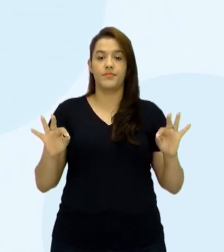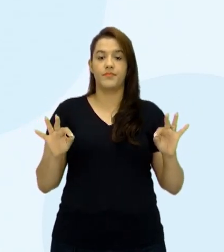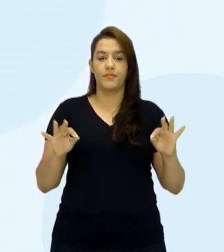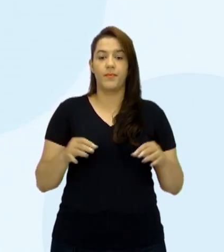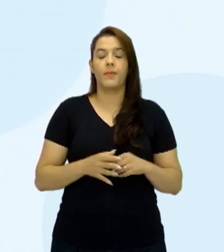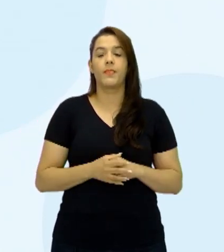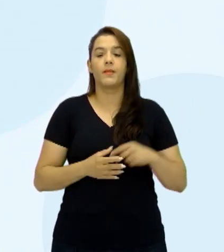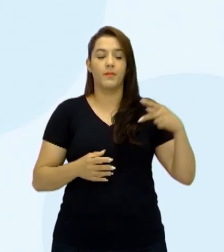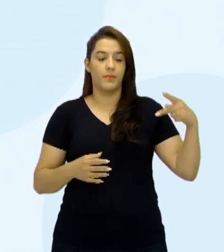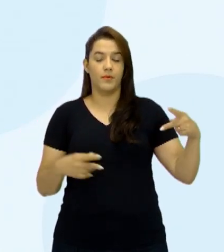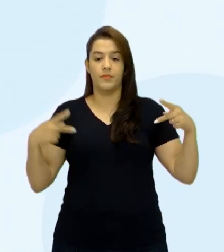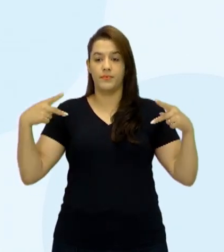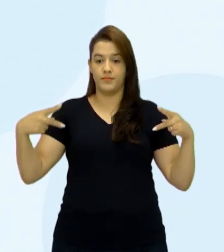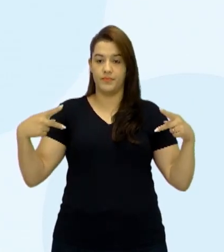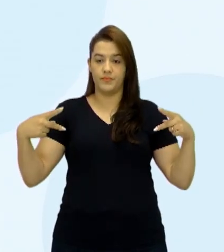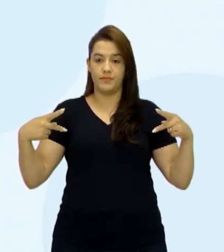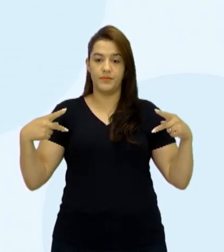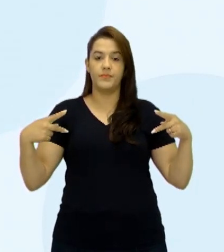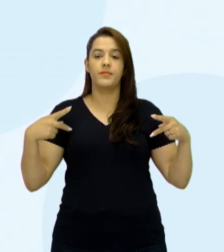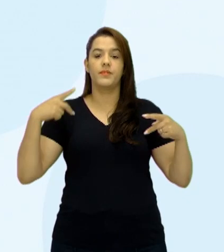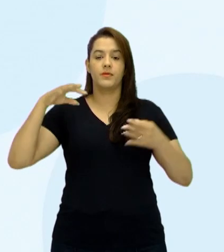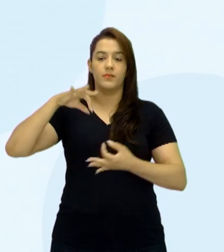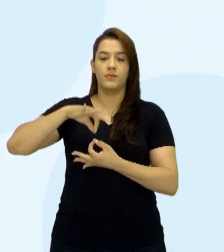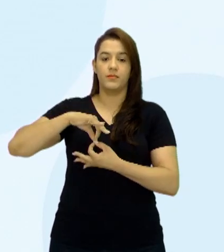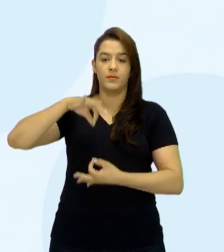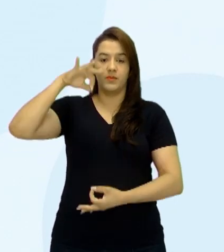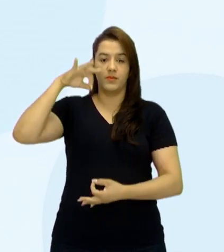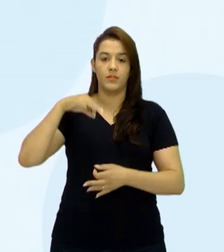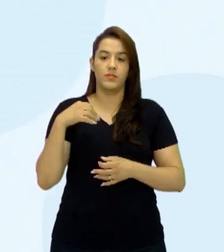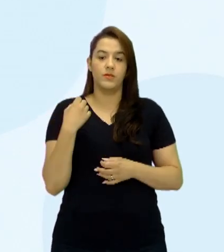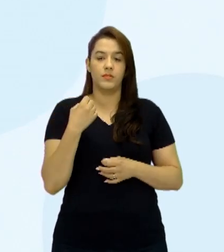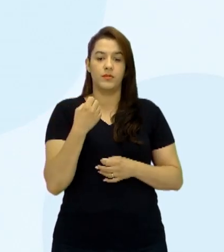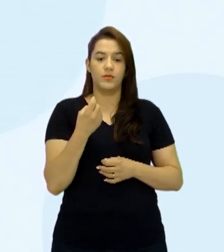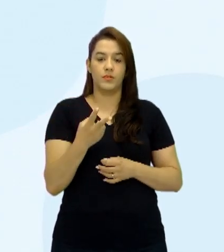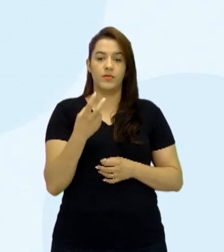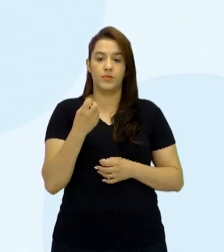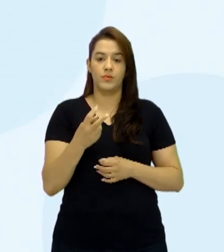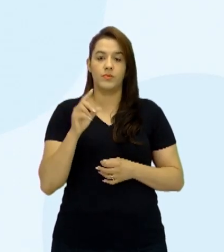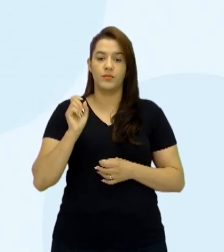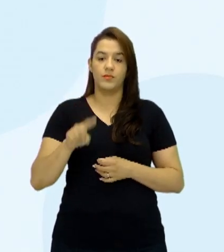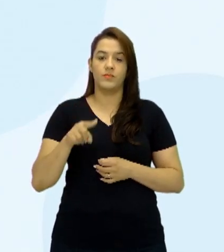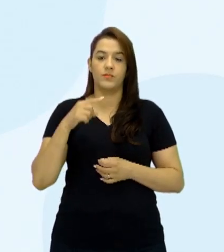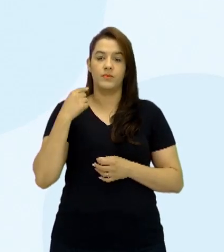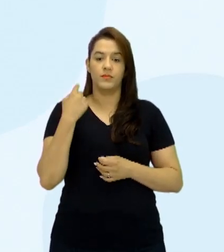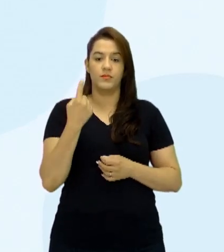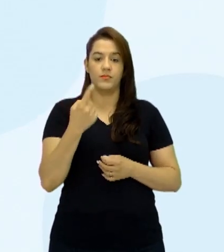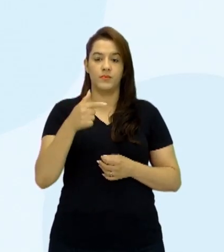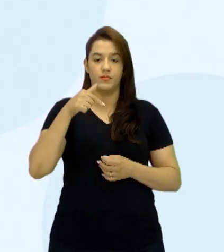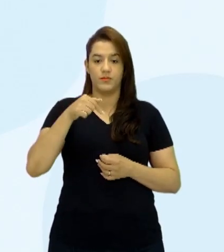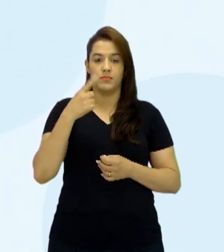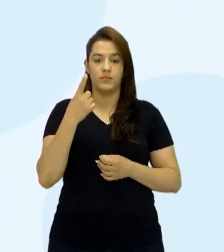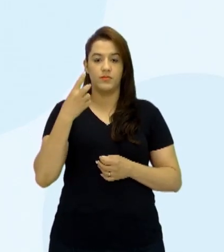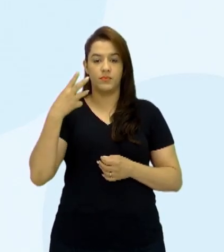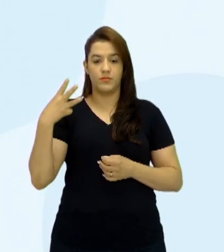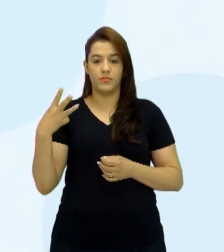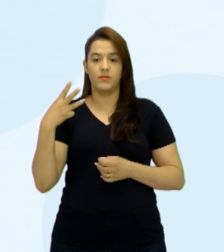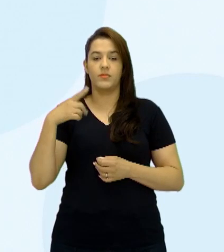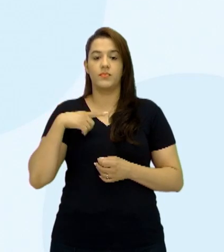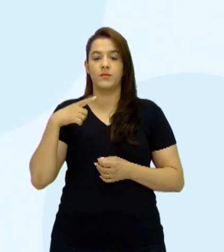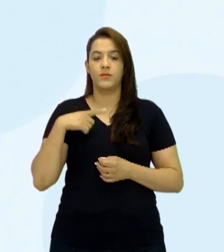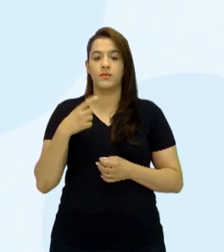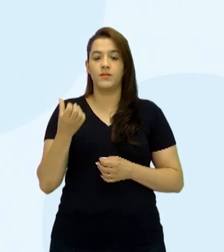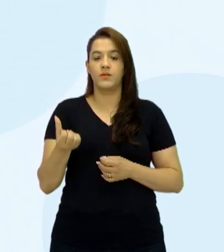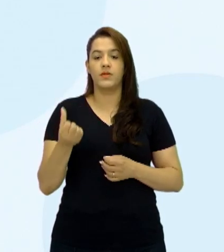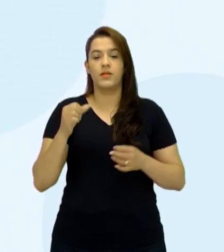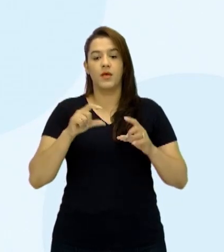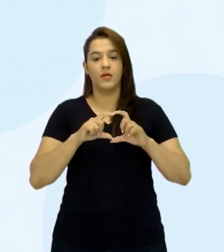Polo Sul, e 12.756,2 quilômetros que é onde a Terra é mais gordinha